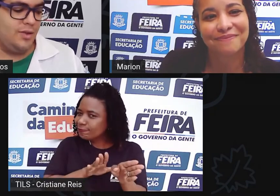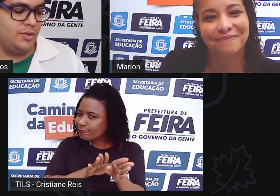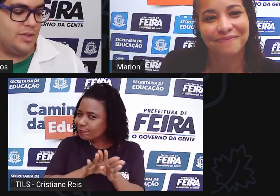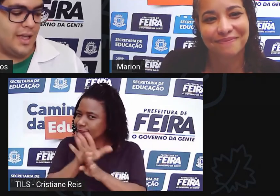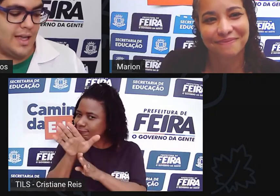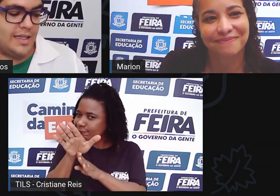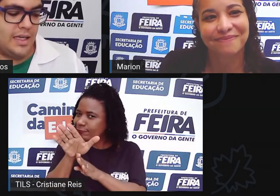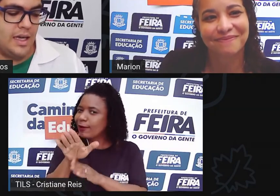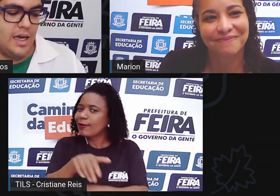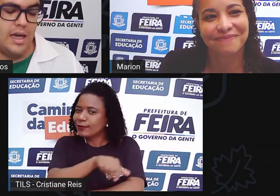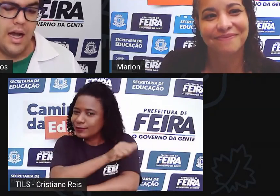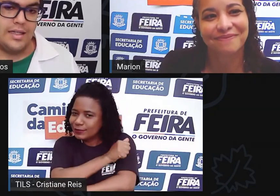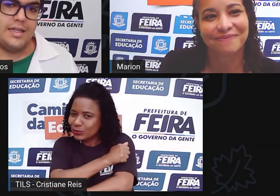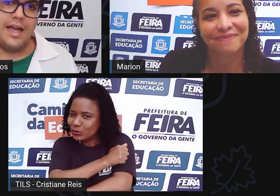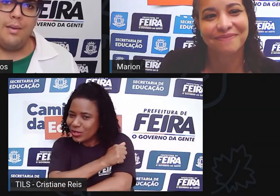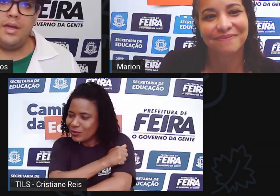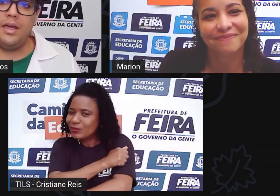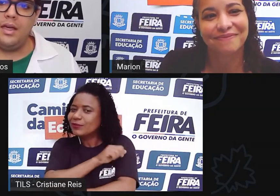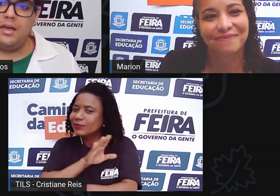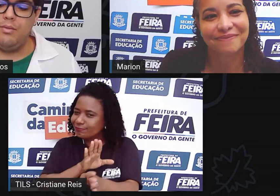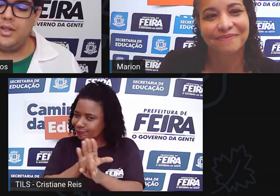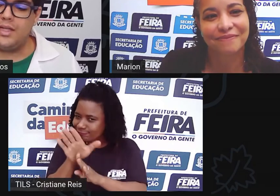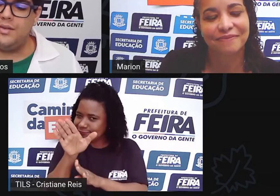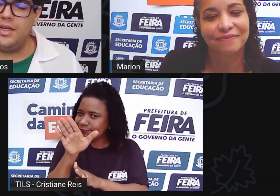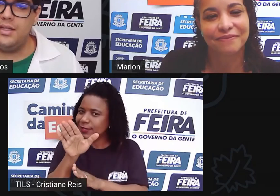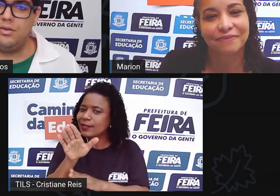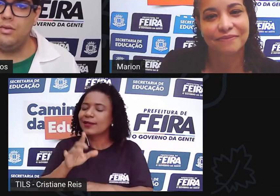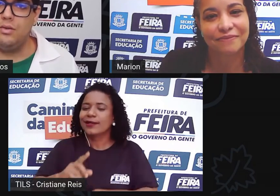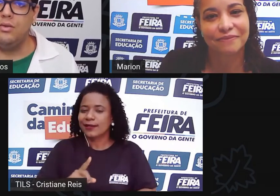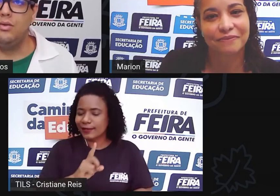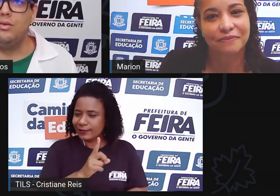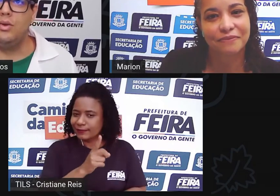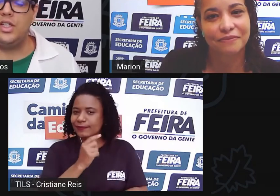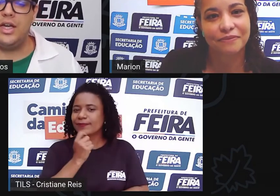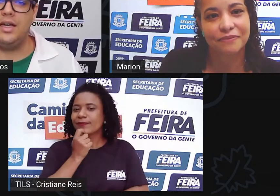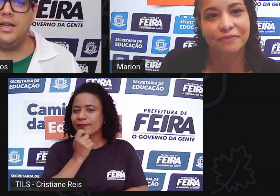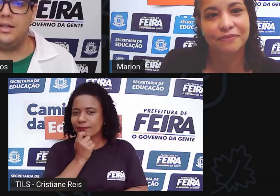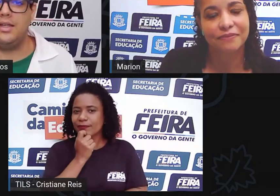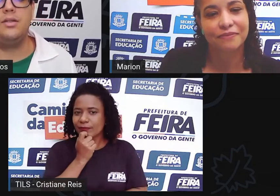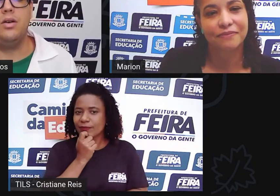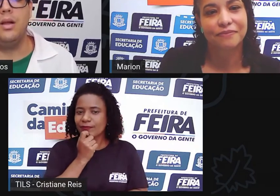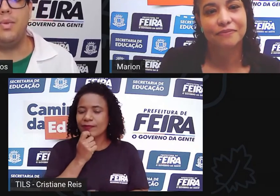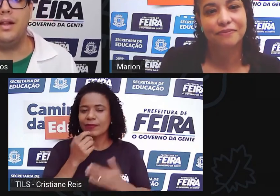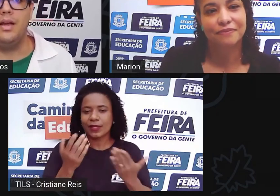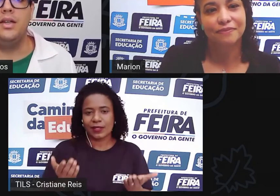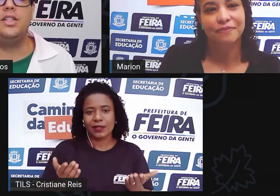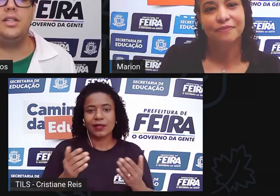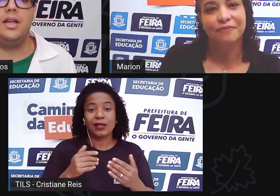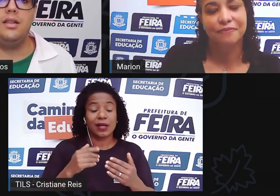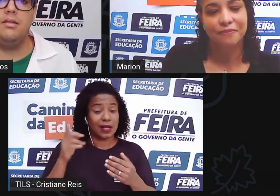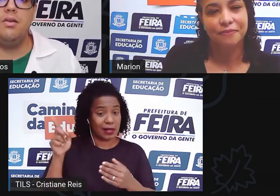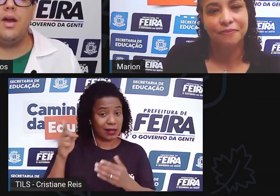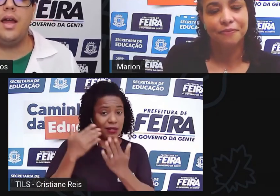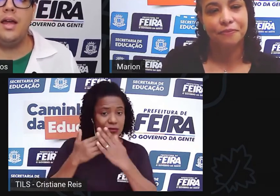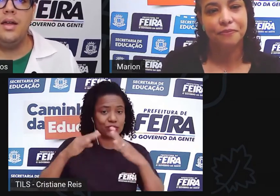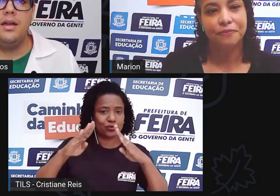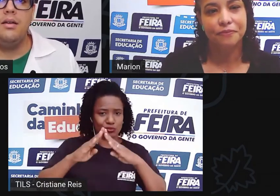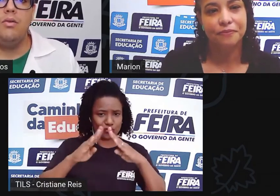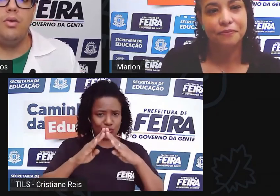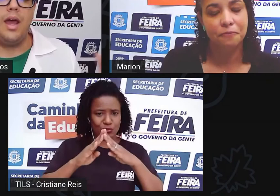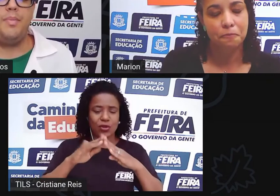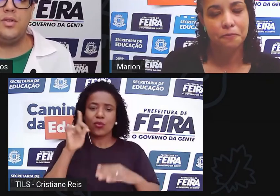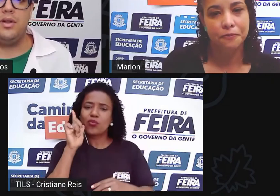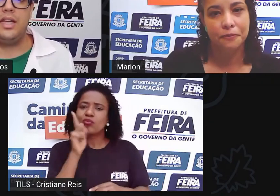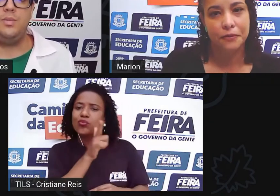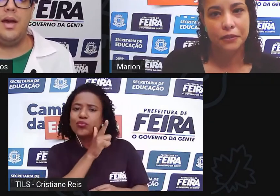nossos alunos, né? Assim, a gente sabe que muitas vezes o que chega na escola para lanche, né, não é